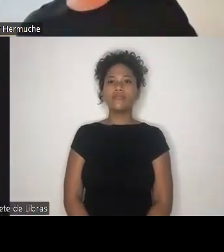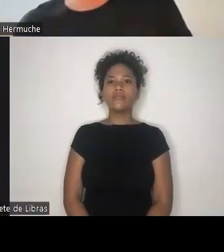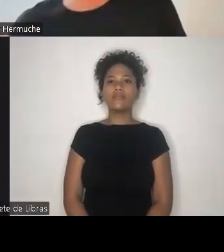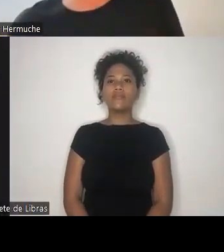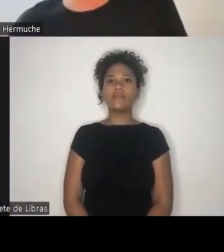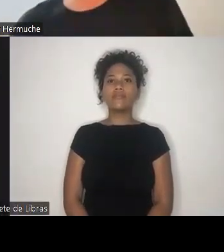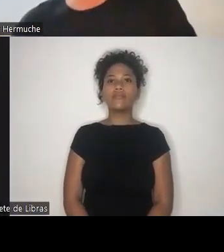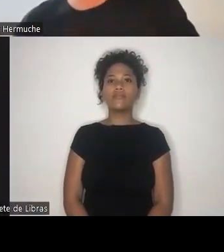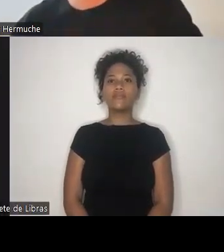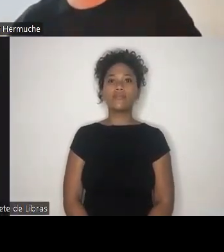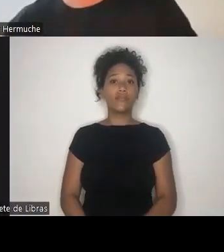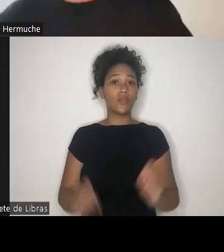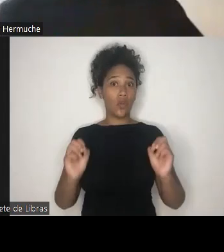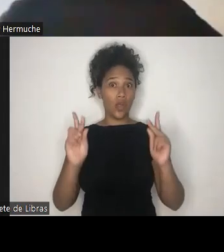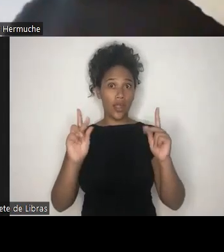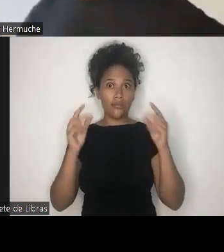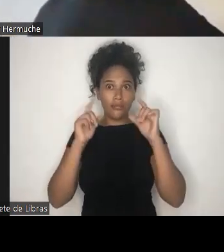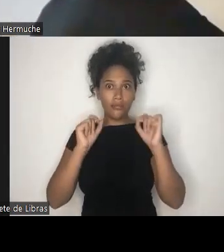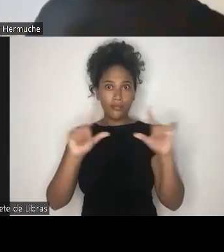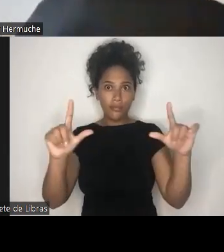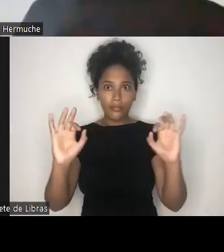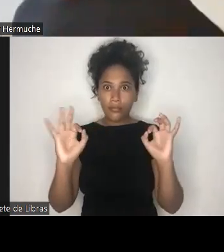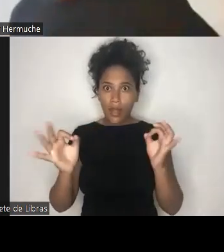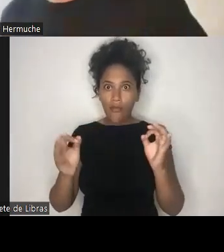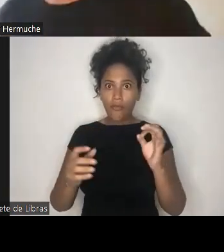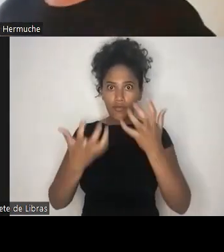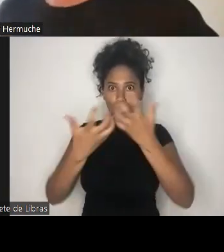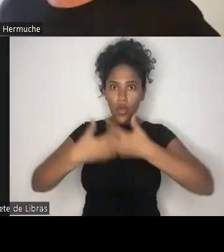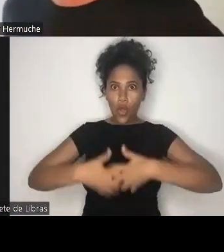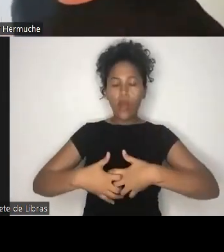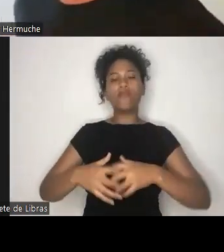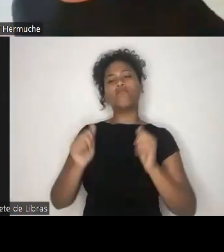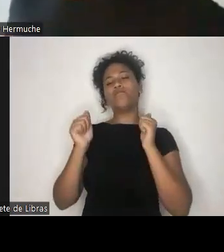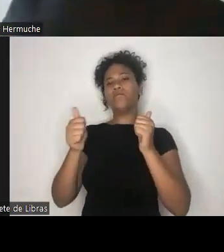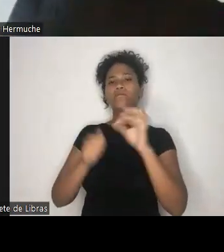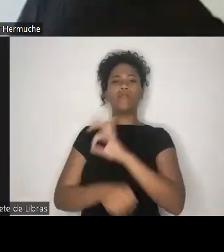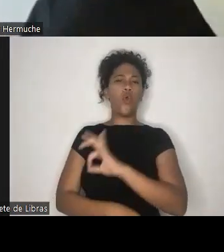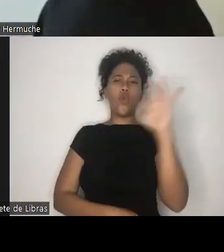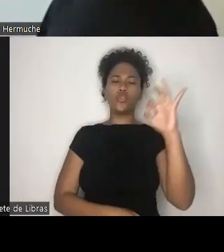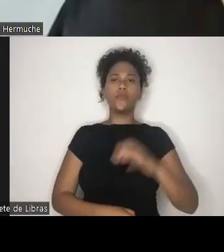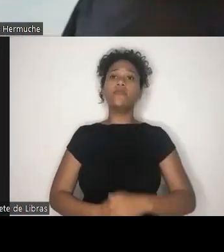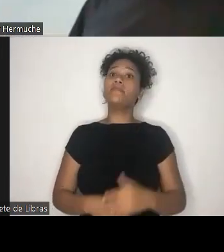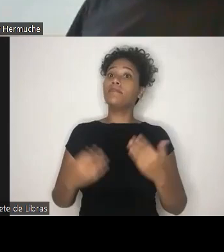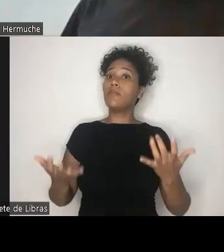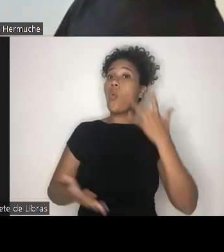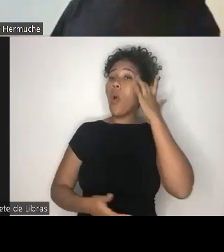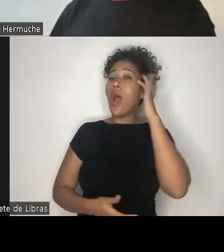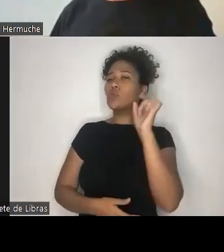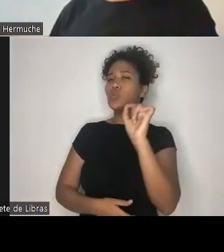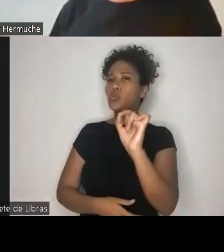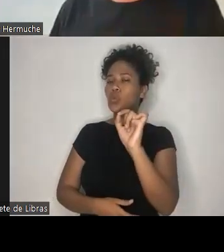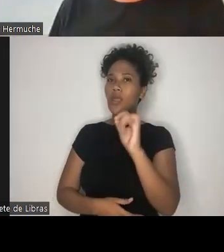tá OK Tá OK Paulo tá então eu acho que eu